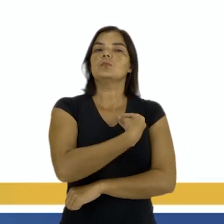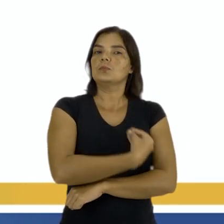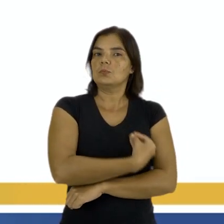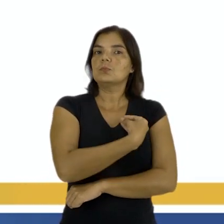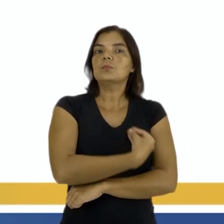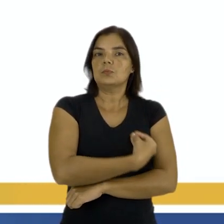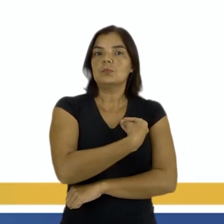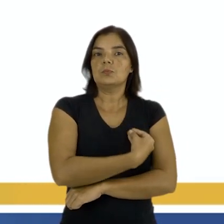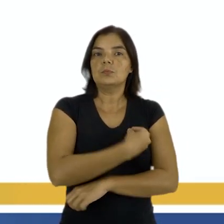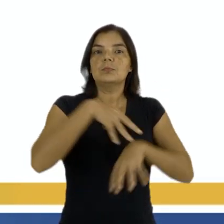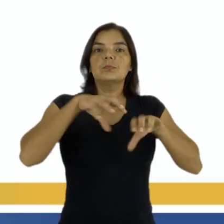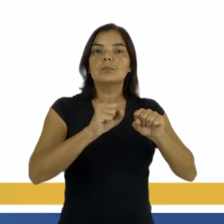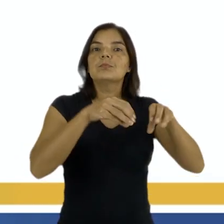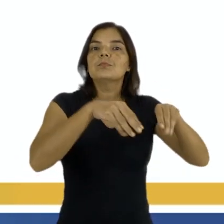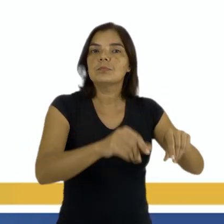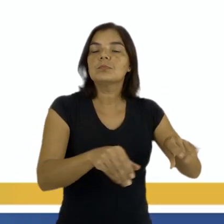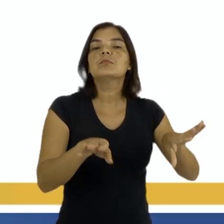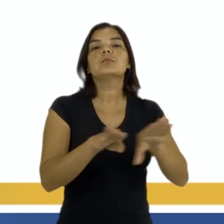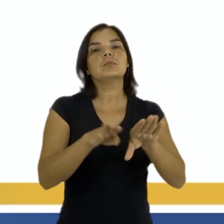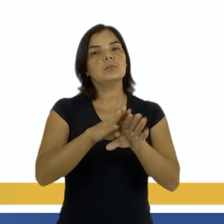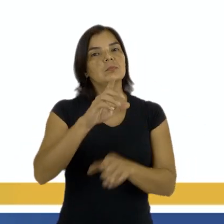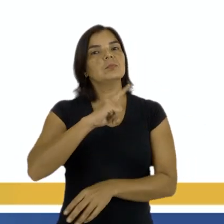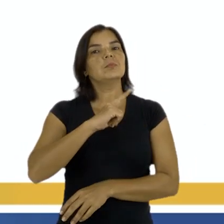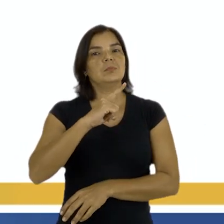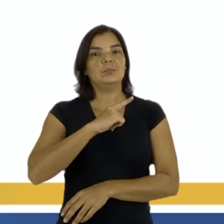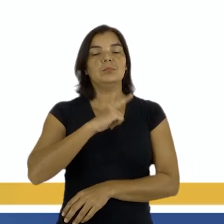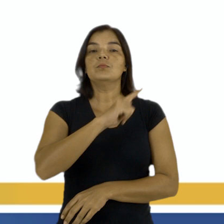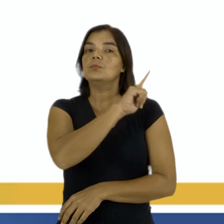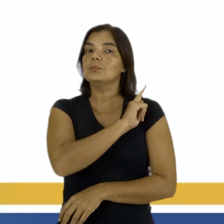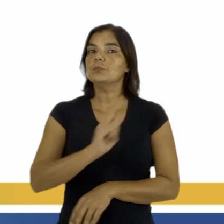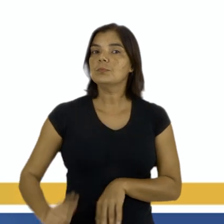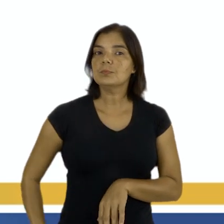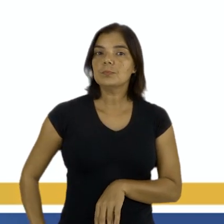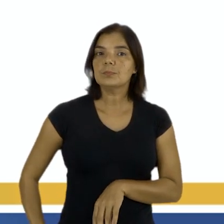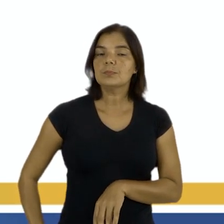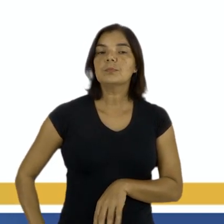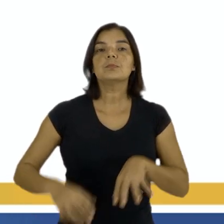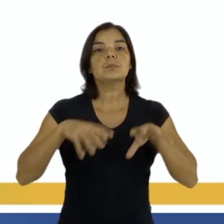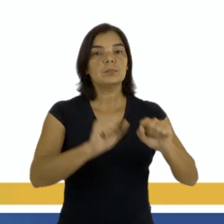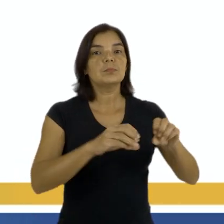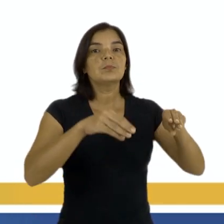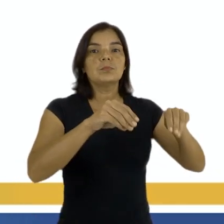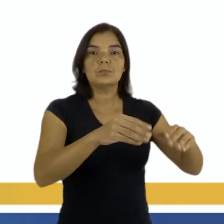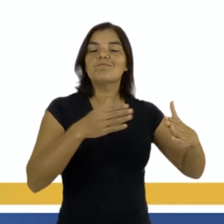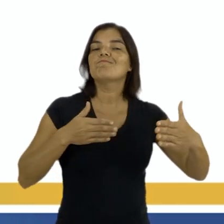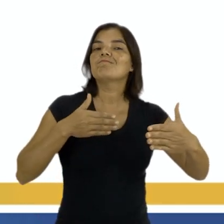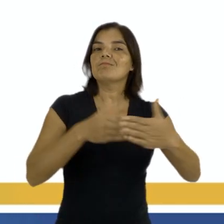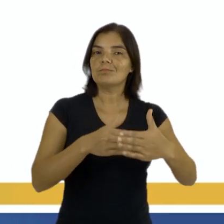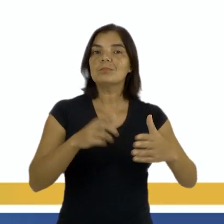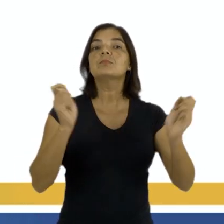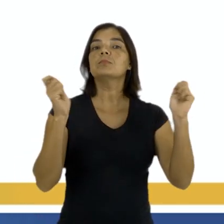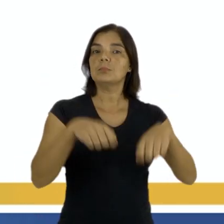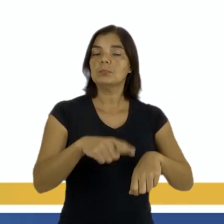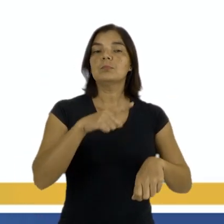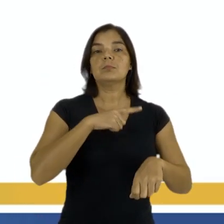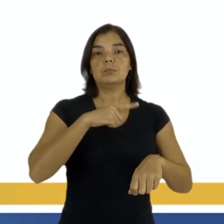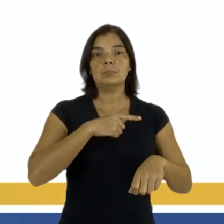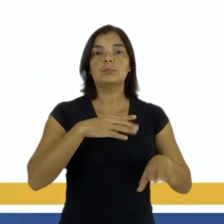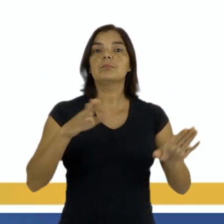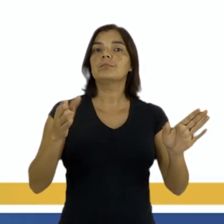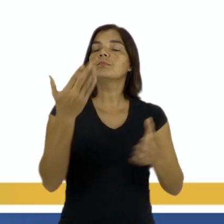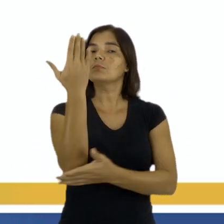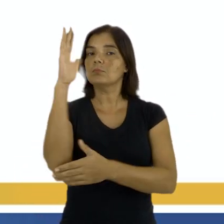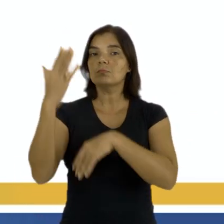determinado território e que possui um governo. Esse território é aquela área delimitada, que pode ser definida por